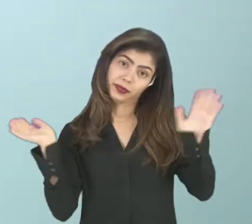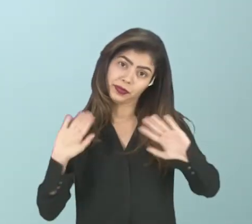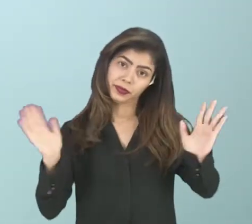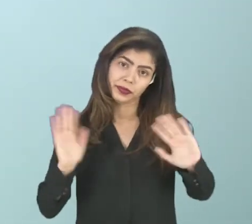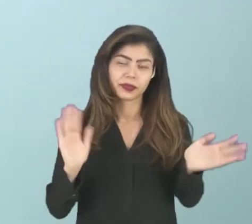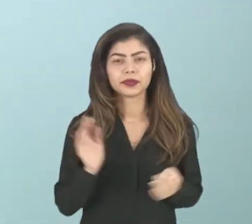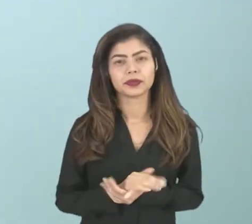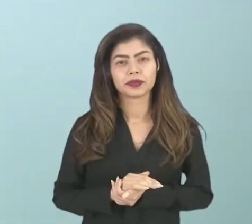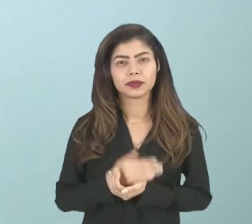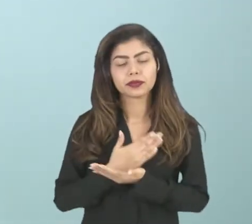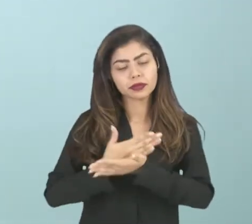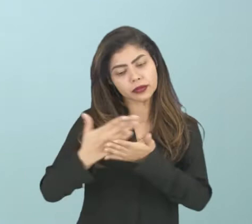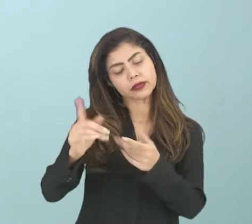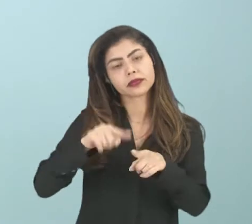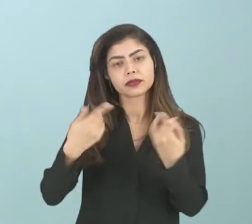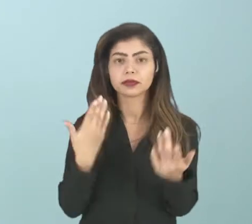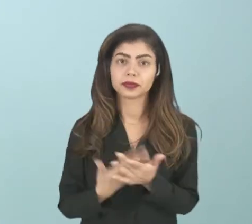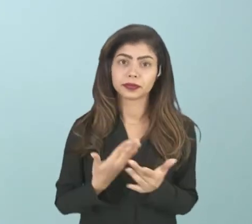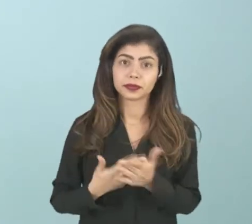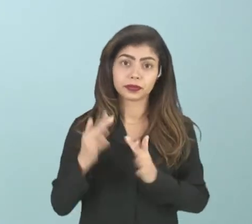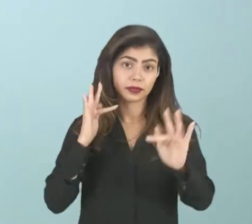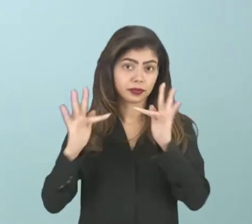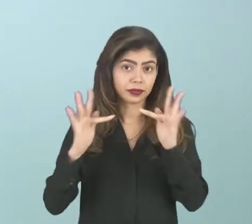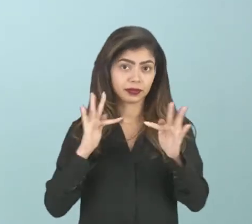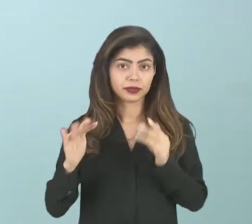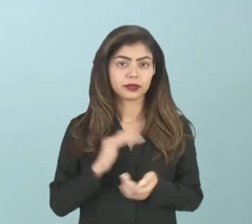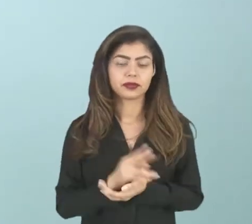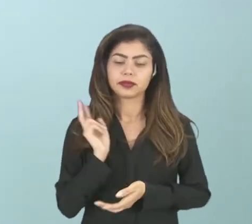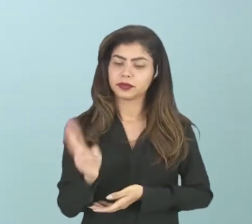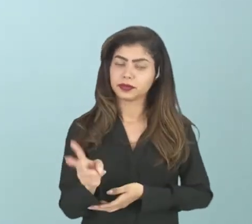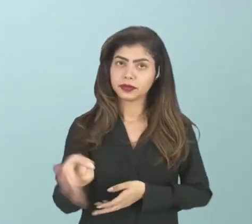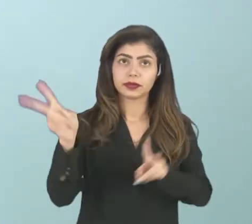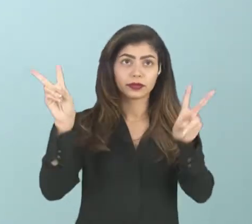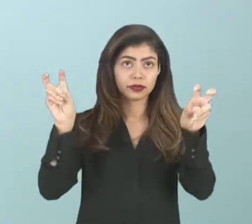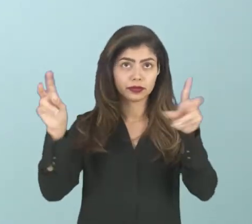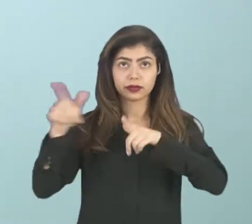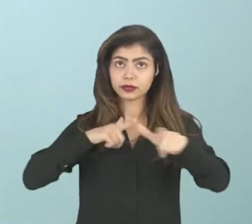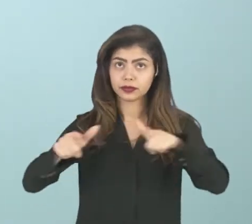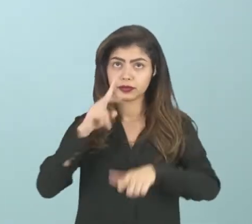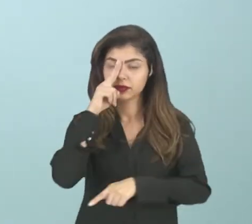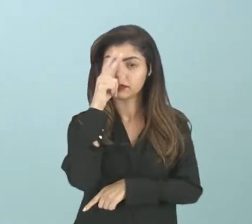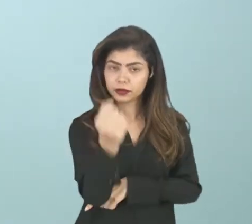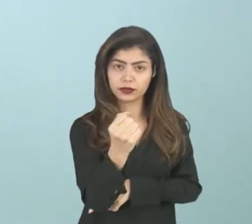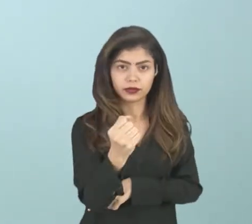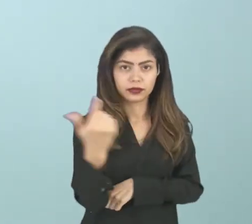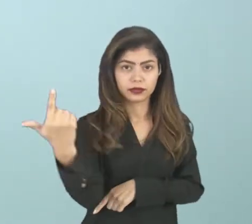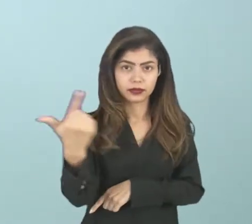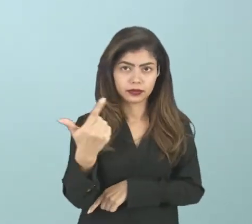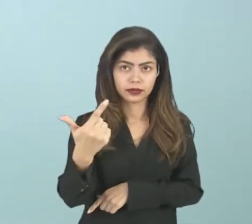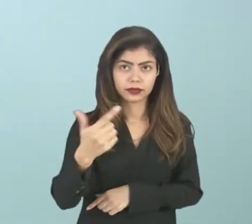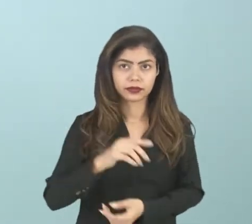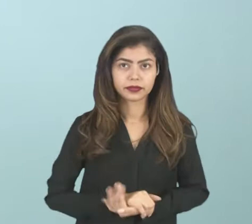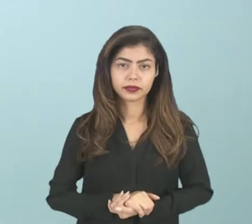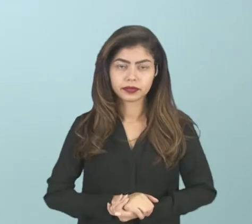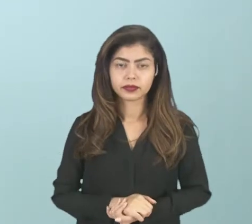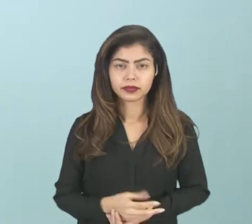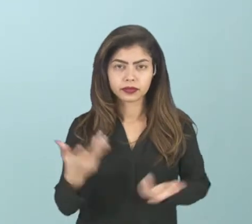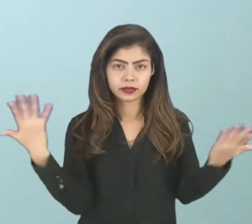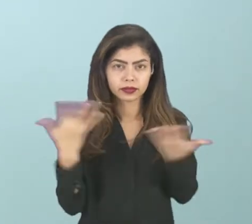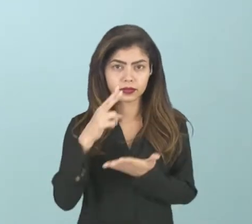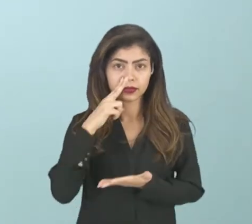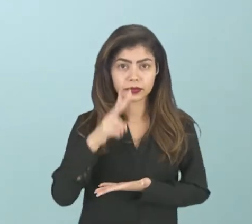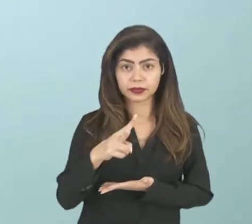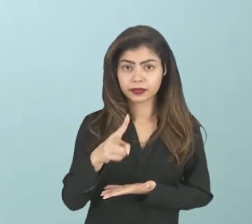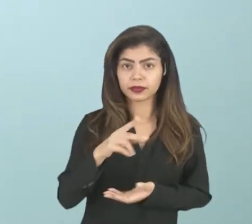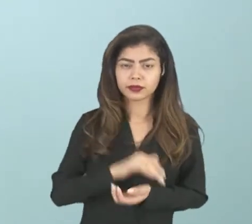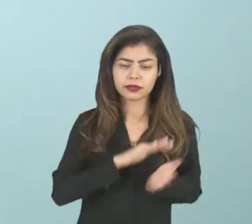Olá, vamos dar início a mais uma aula de física, seguindo no tema Trabalho de uma Força, parte 2. Veremos agora